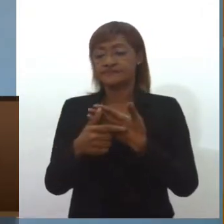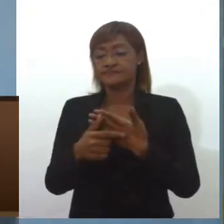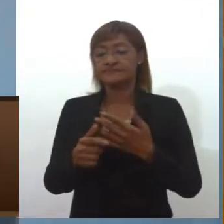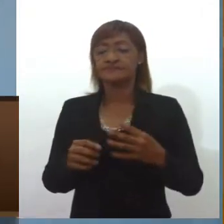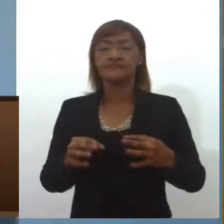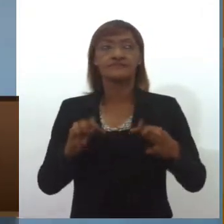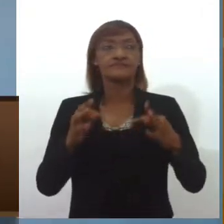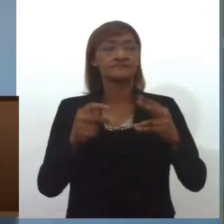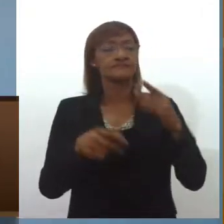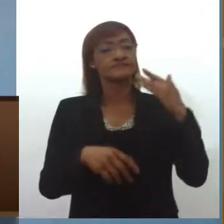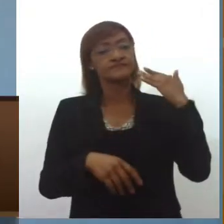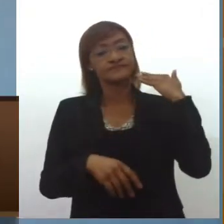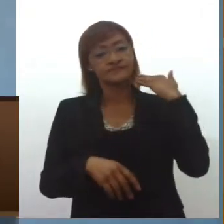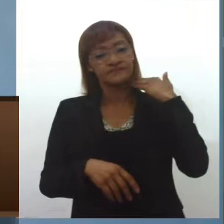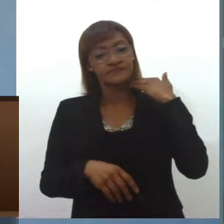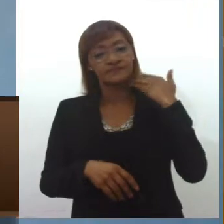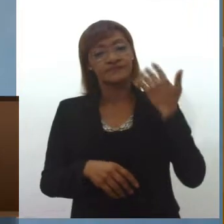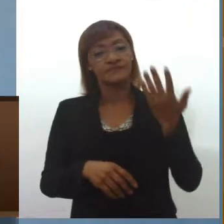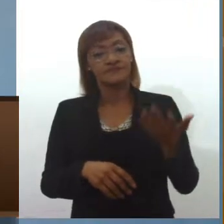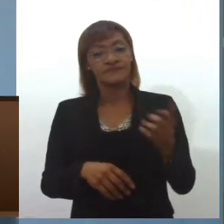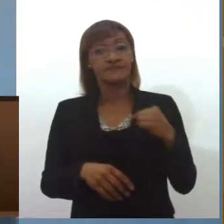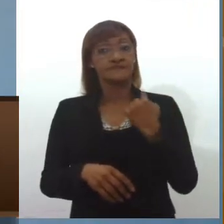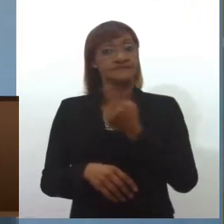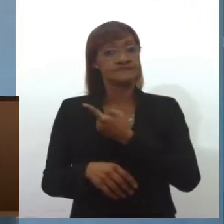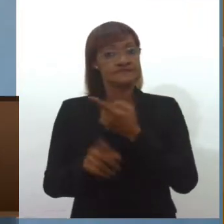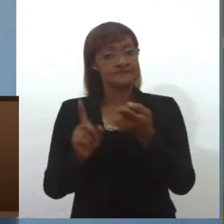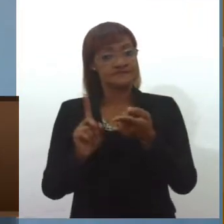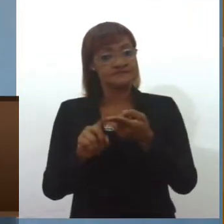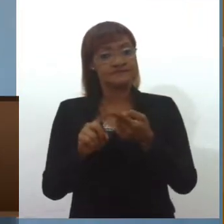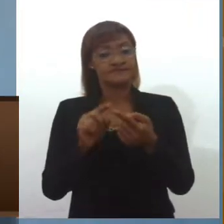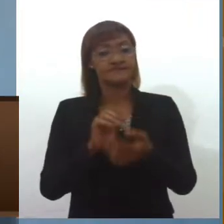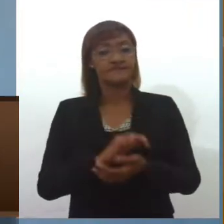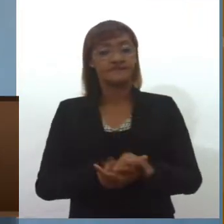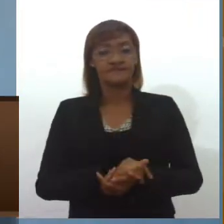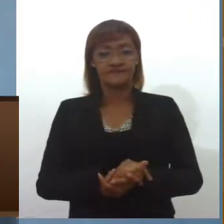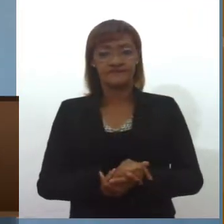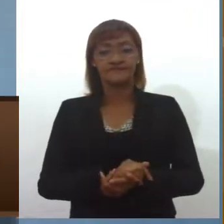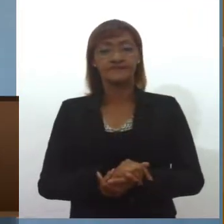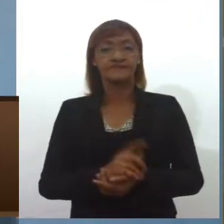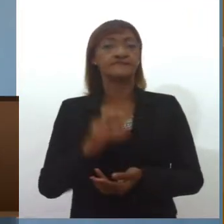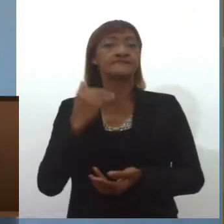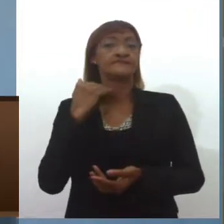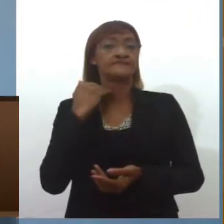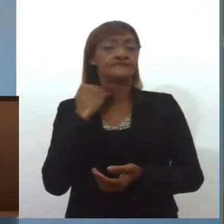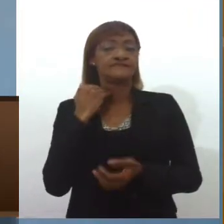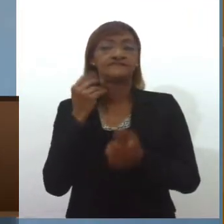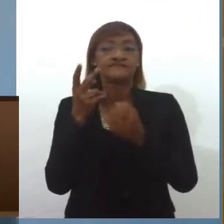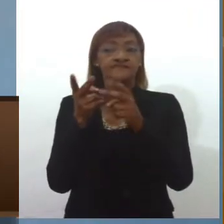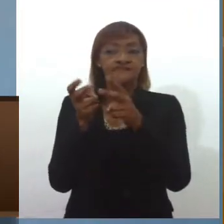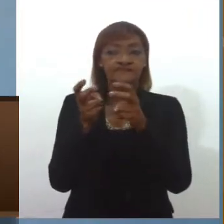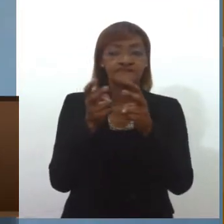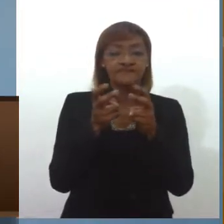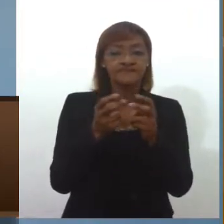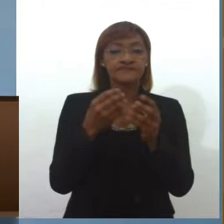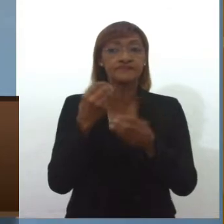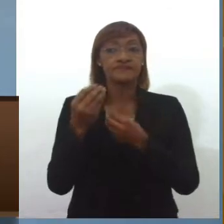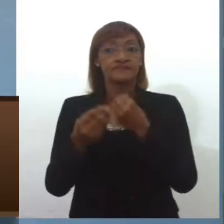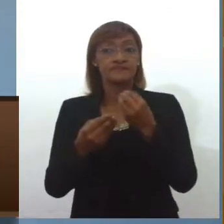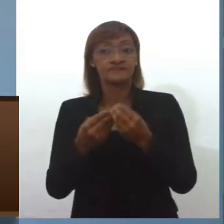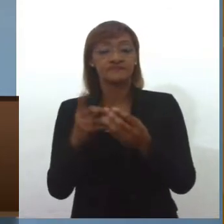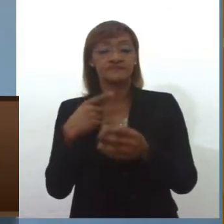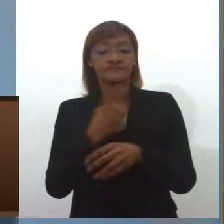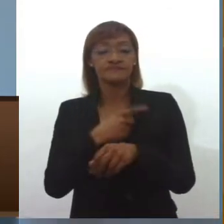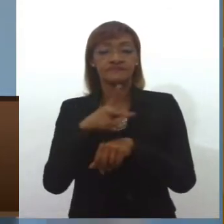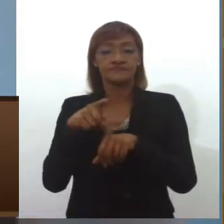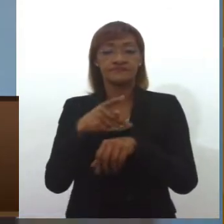banco central, inclusive o nosso. Então, o nosso Banco Central verifica o andamento da inflação aqui no nosso país e decide,